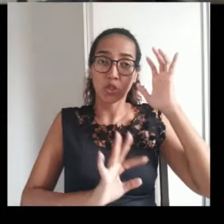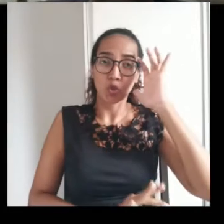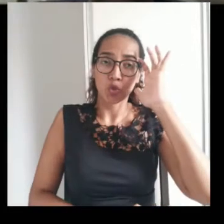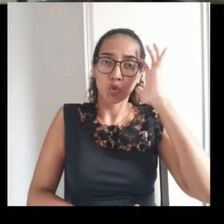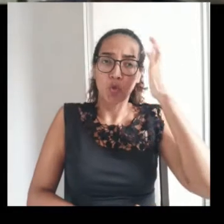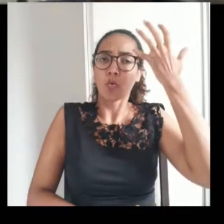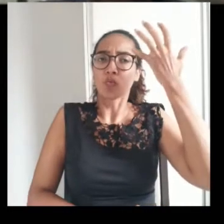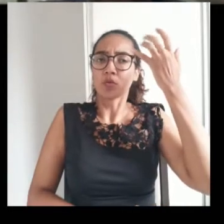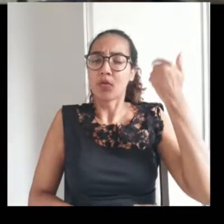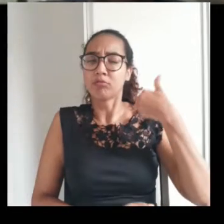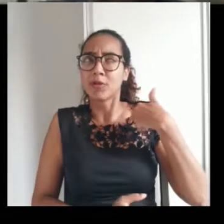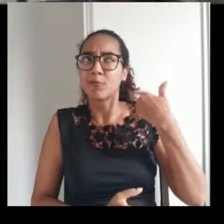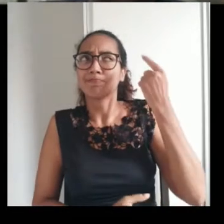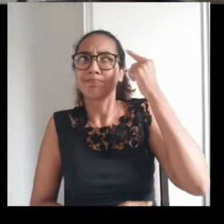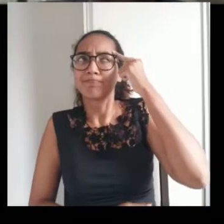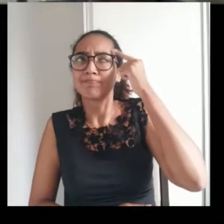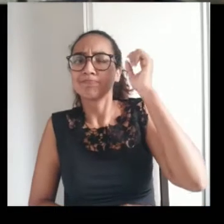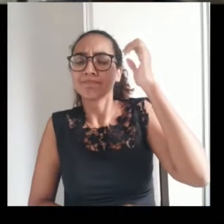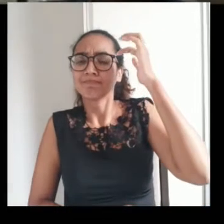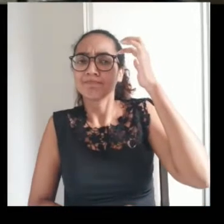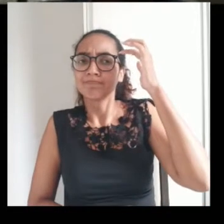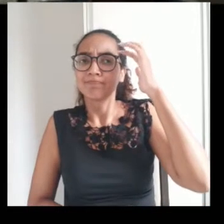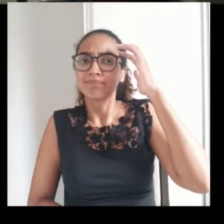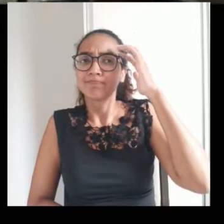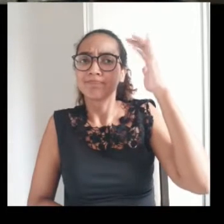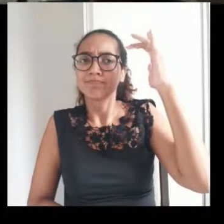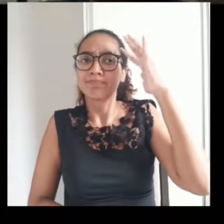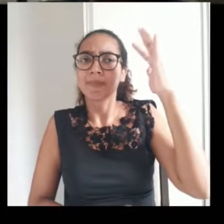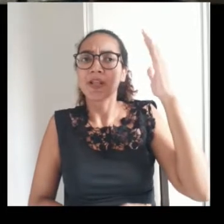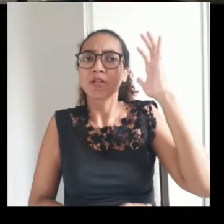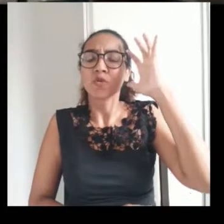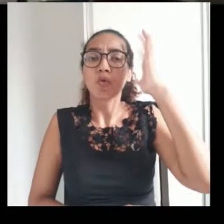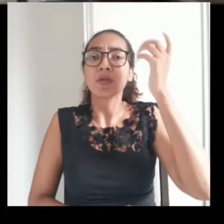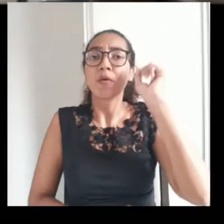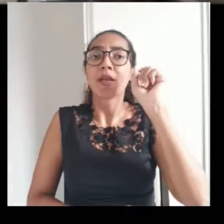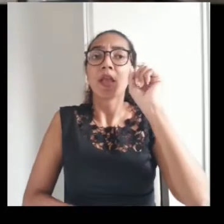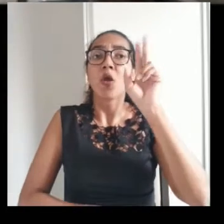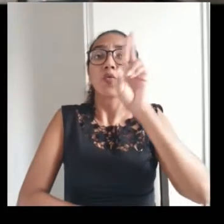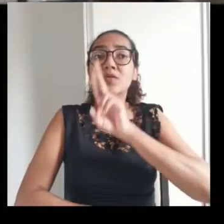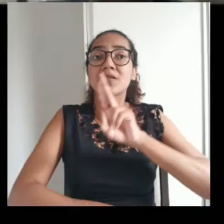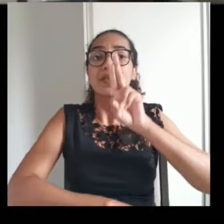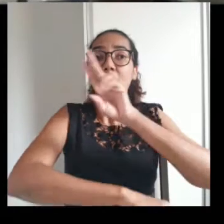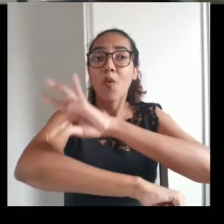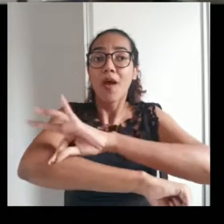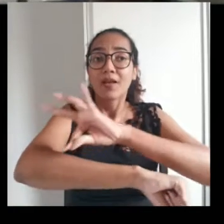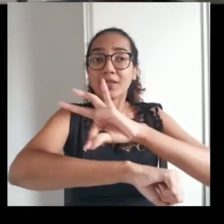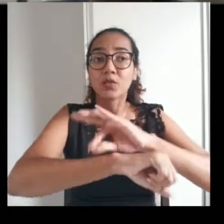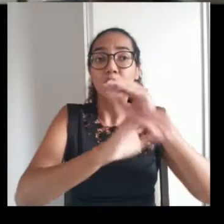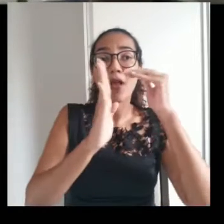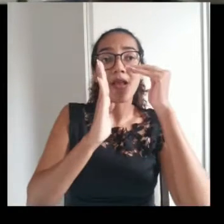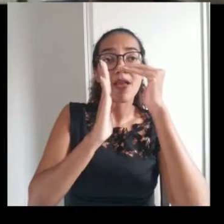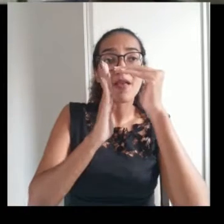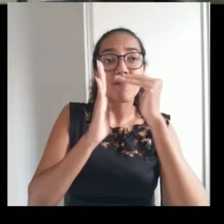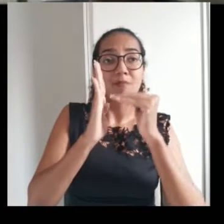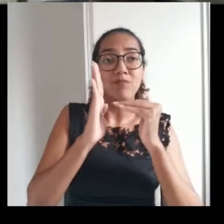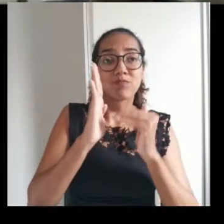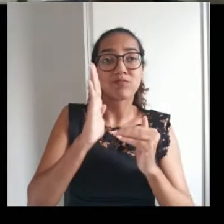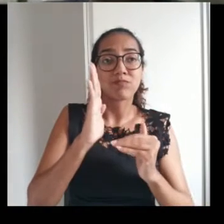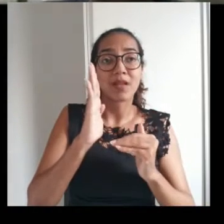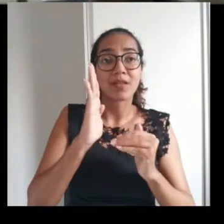da solução que a gente vai construir aqui, é uma arquitetura em camadas, e ela exige eu pensar no sistema como sendo um